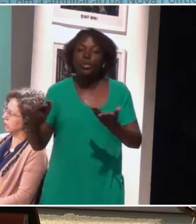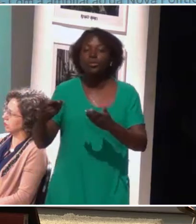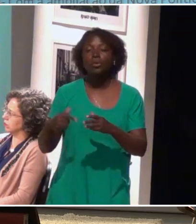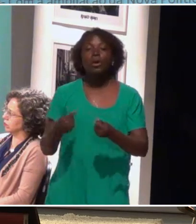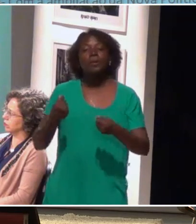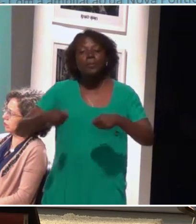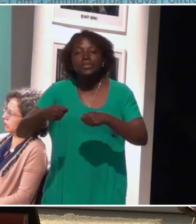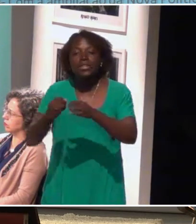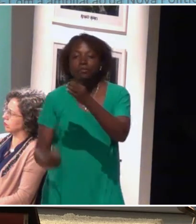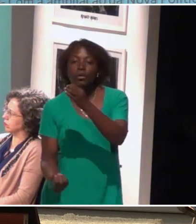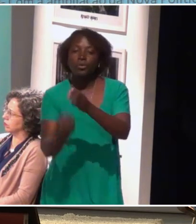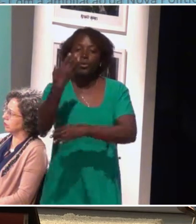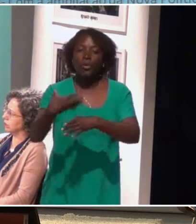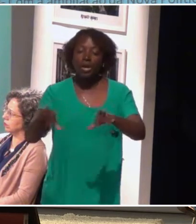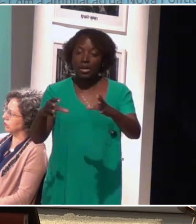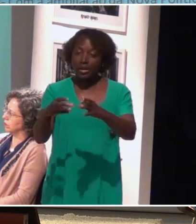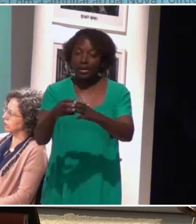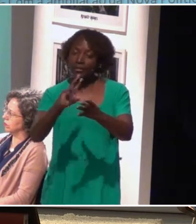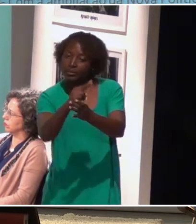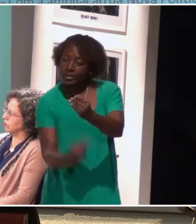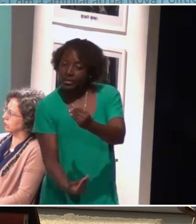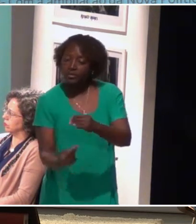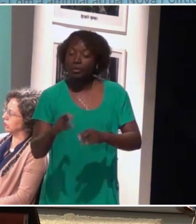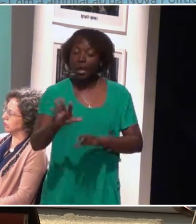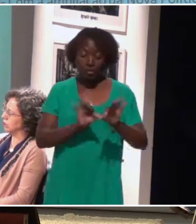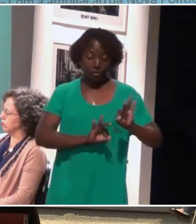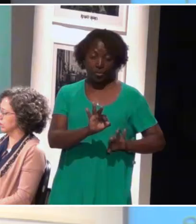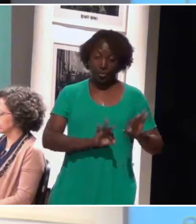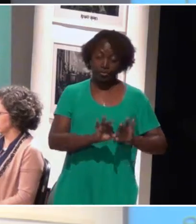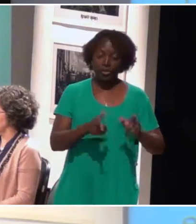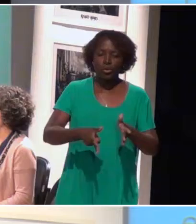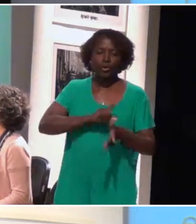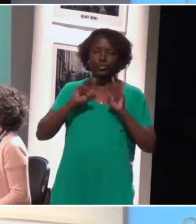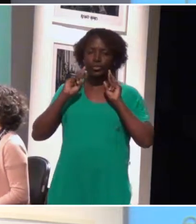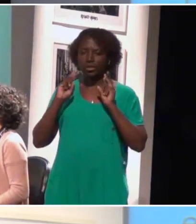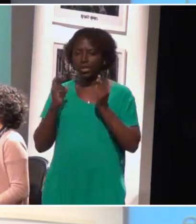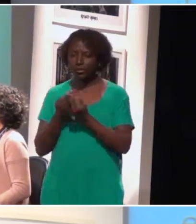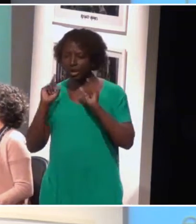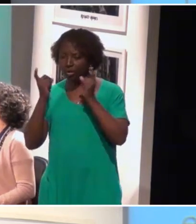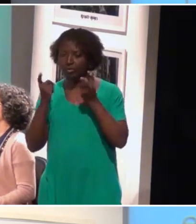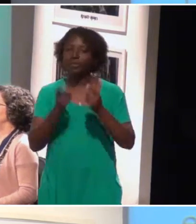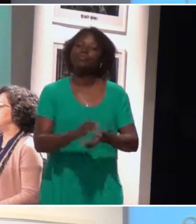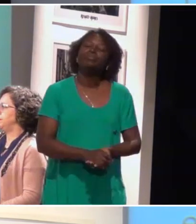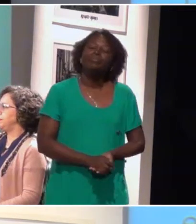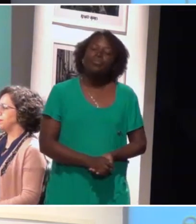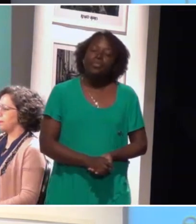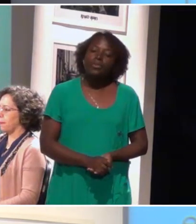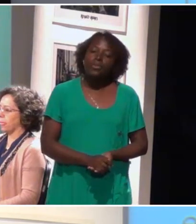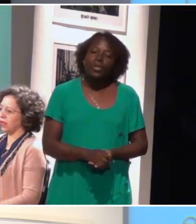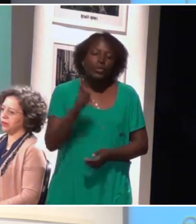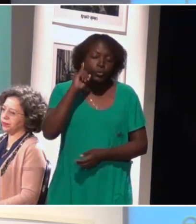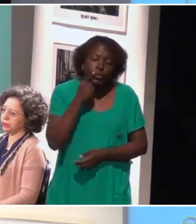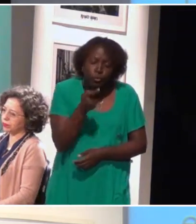bilíngue. O que aconteceu? No projeto, a gente fazendo reunião com o Conselho Estadual de Educação. São